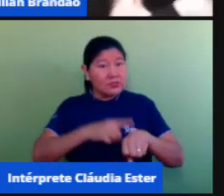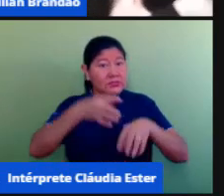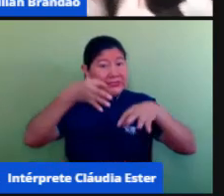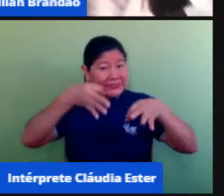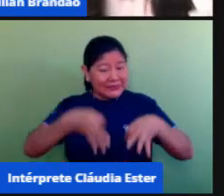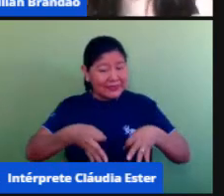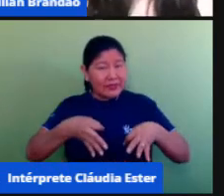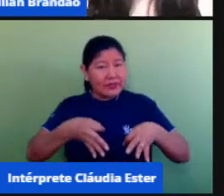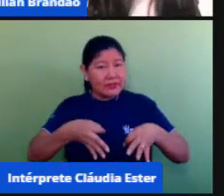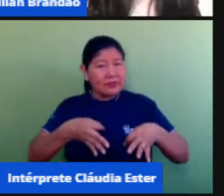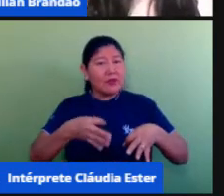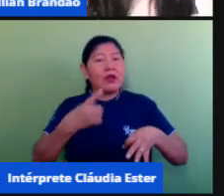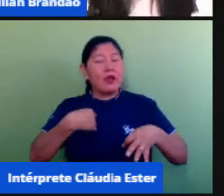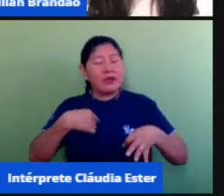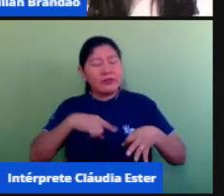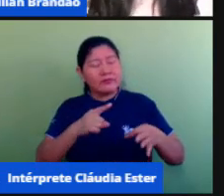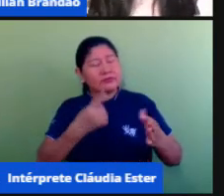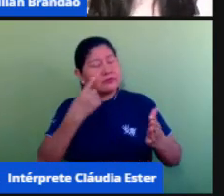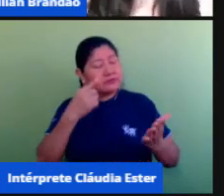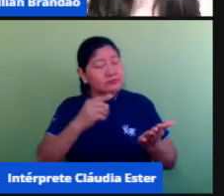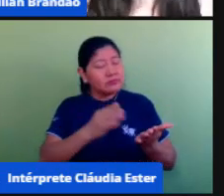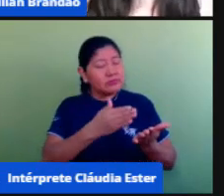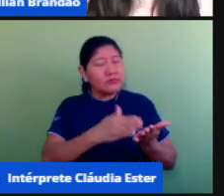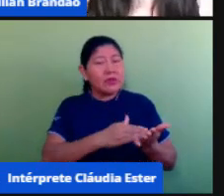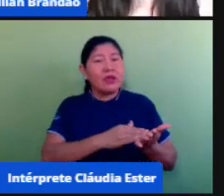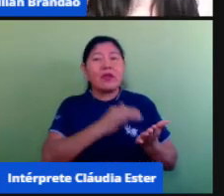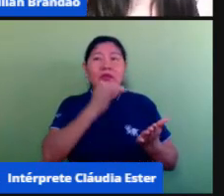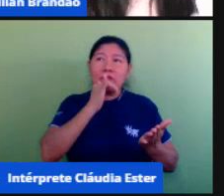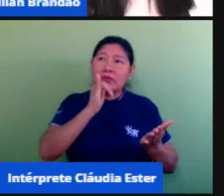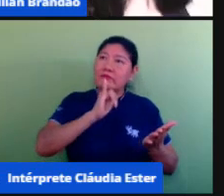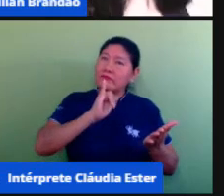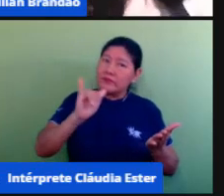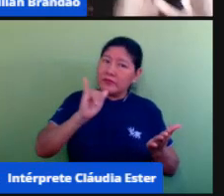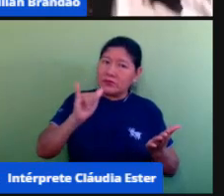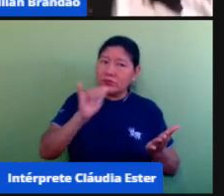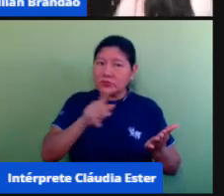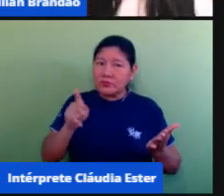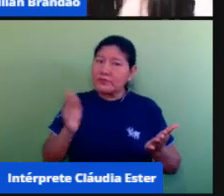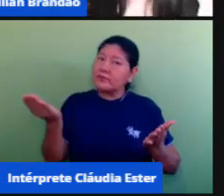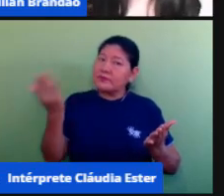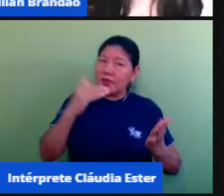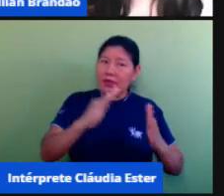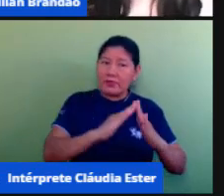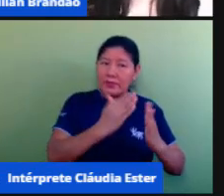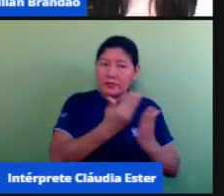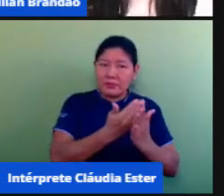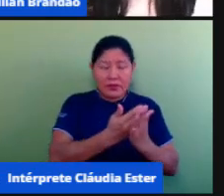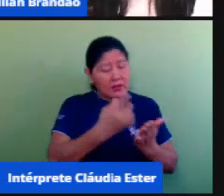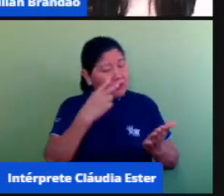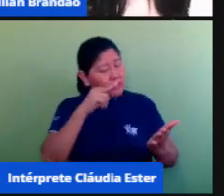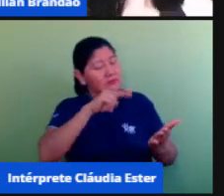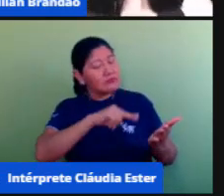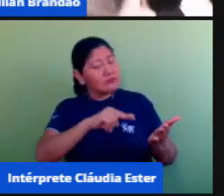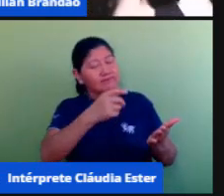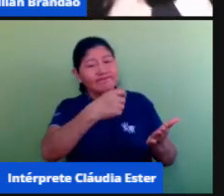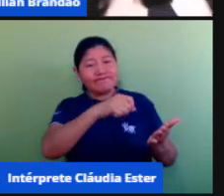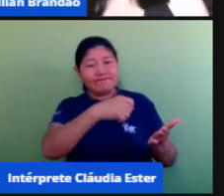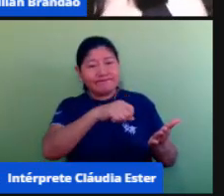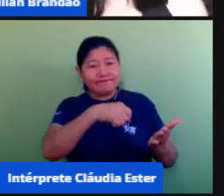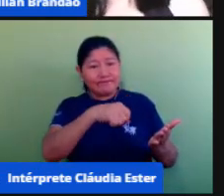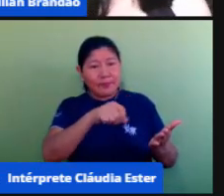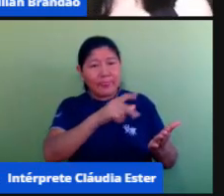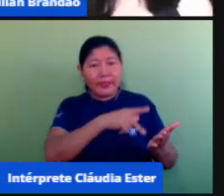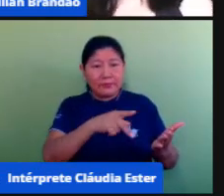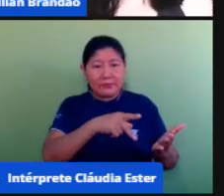em tempo hábil, tá, o professor para realizar essa correção. O professor realizou a correção, na